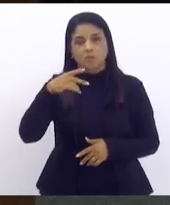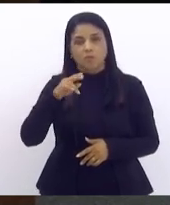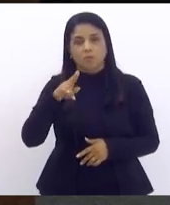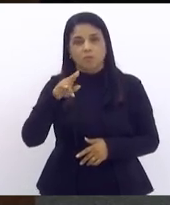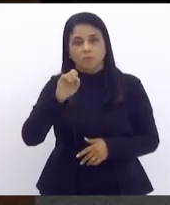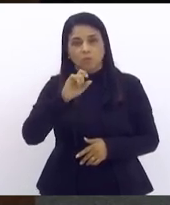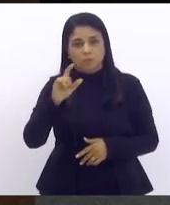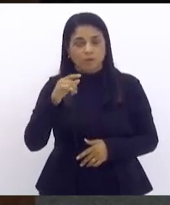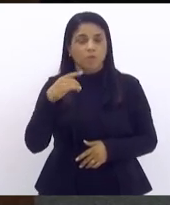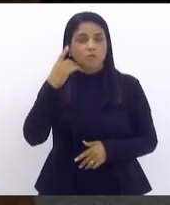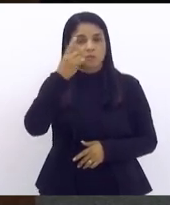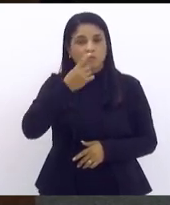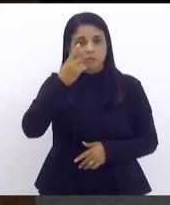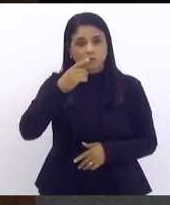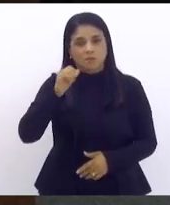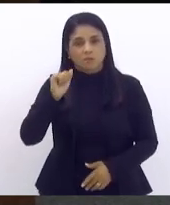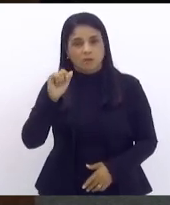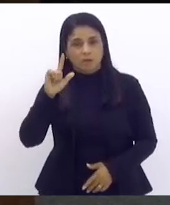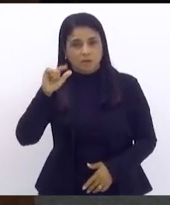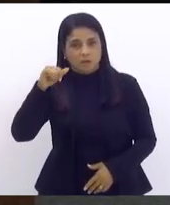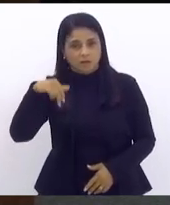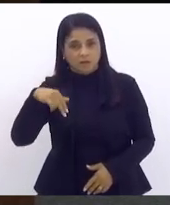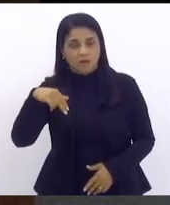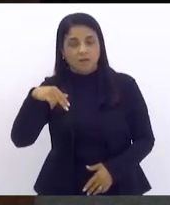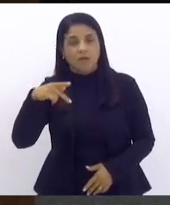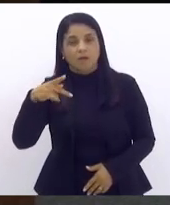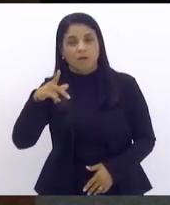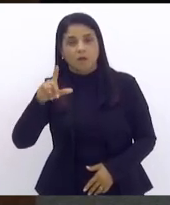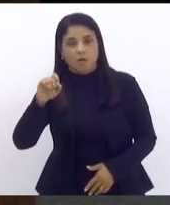ao cidadão de Itatiaia, não vai